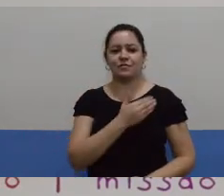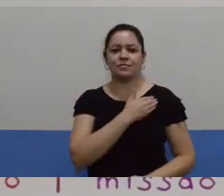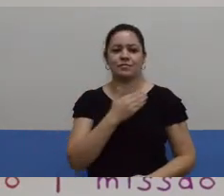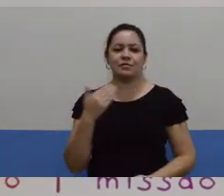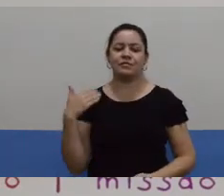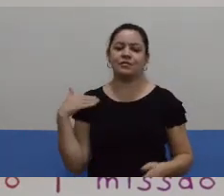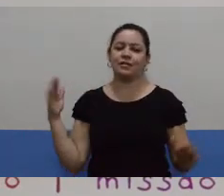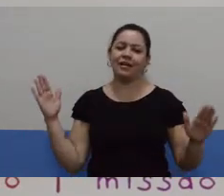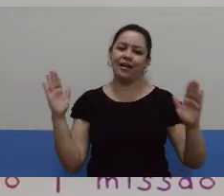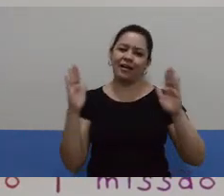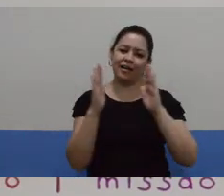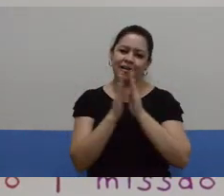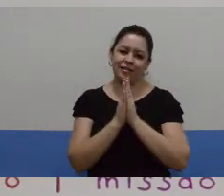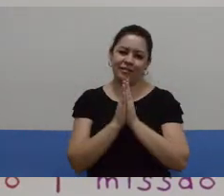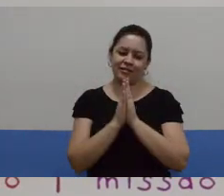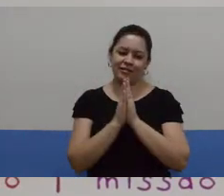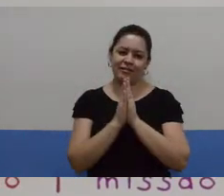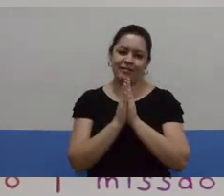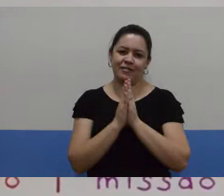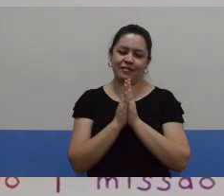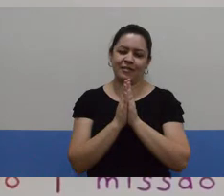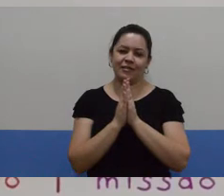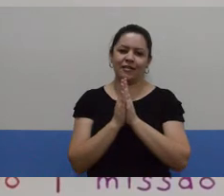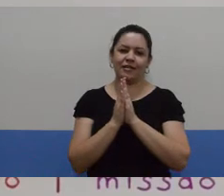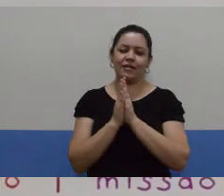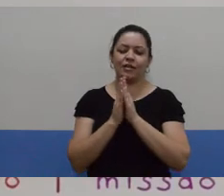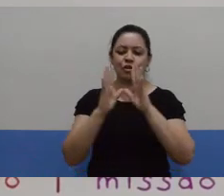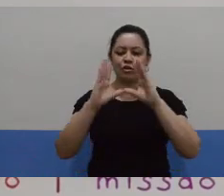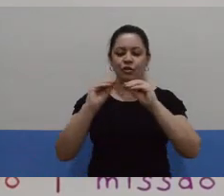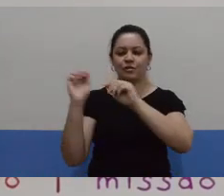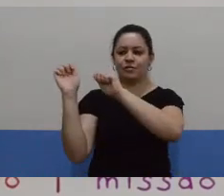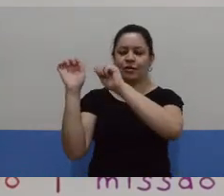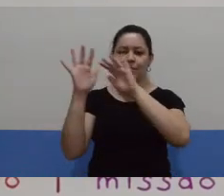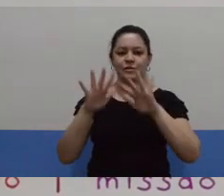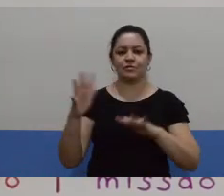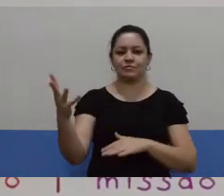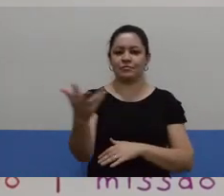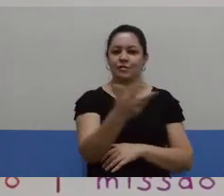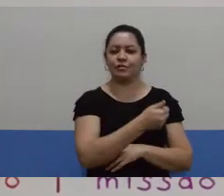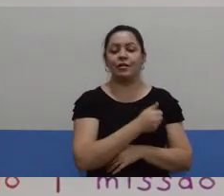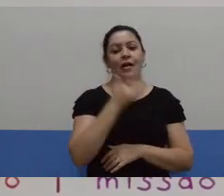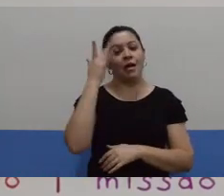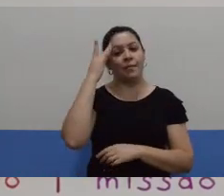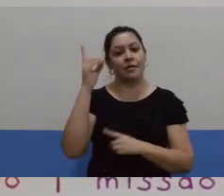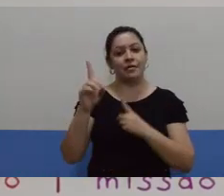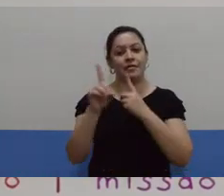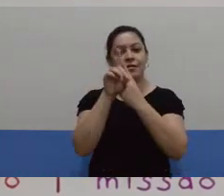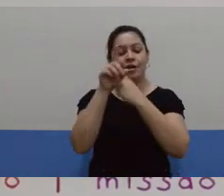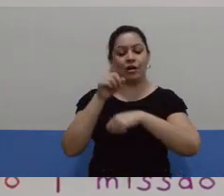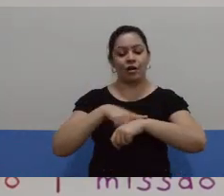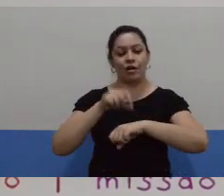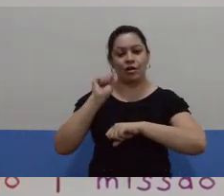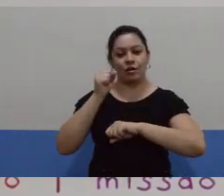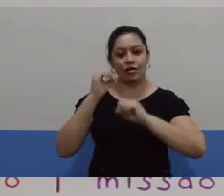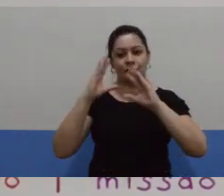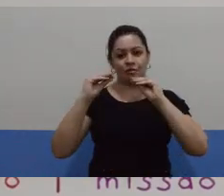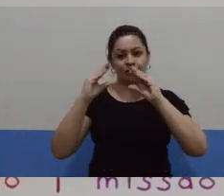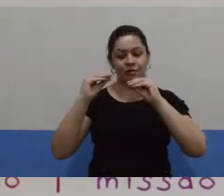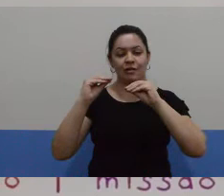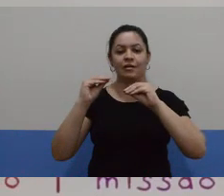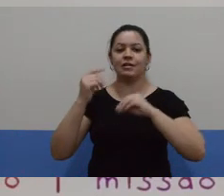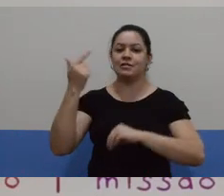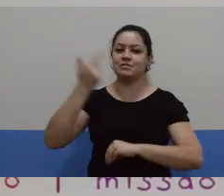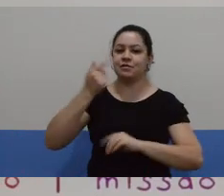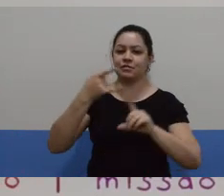Santo. Amém. Abençoada noite a todos e nos encontramos amanhã às 20 horas para a segunda